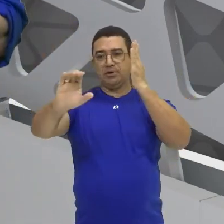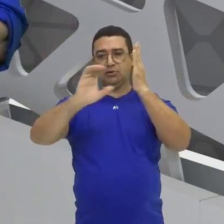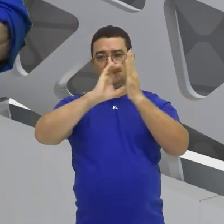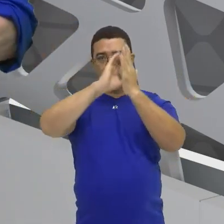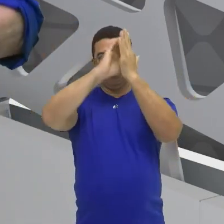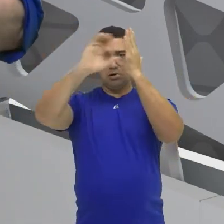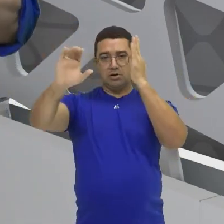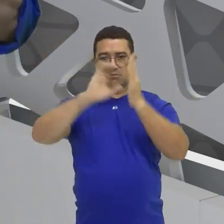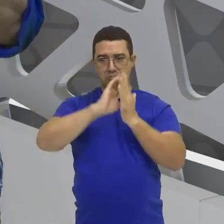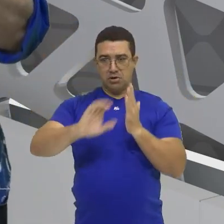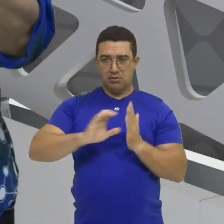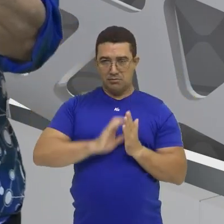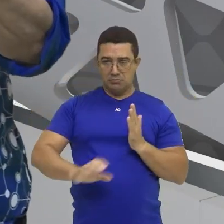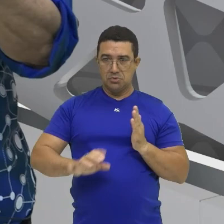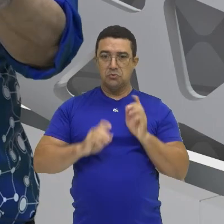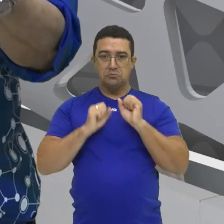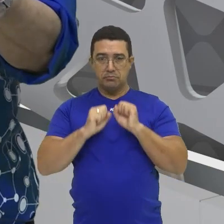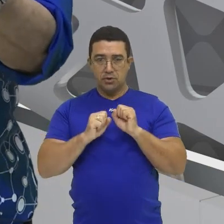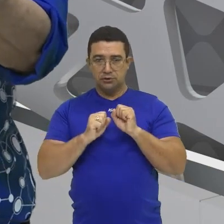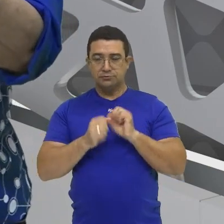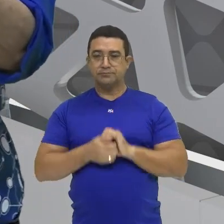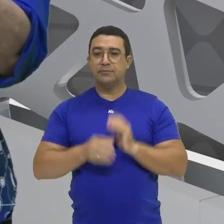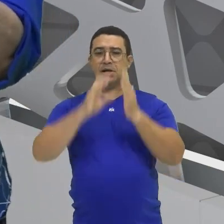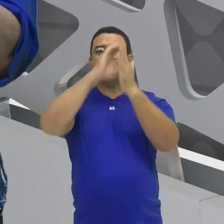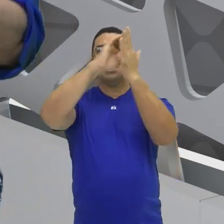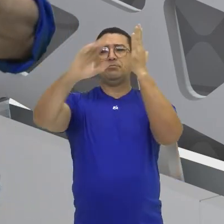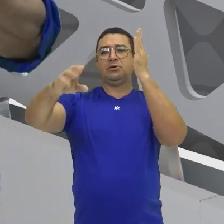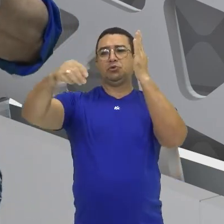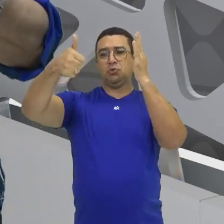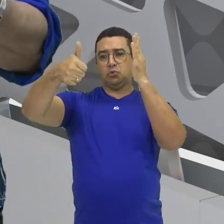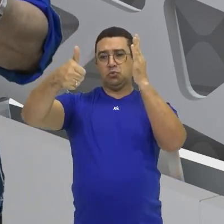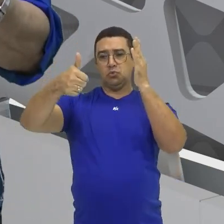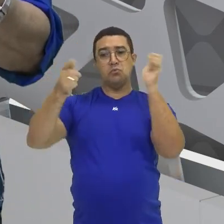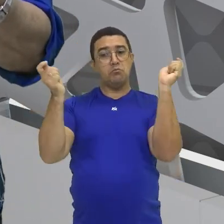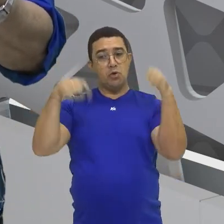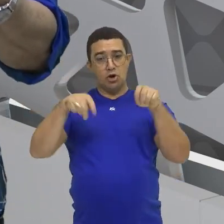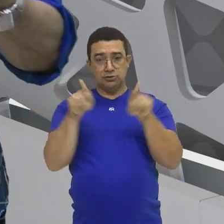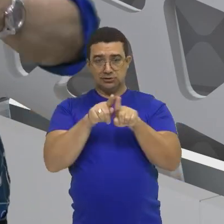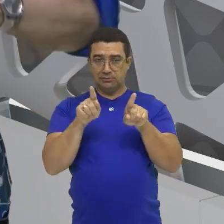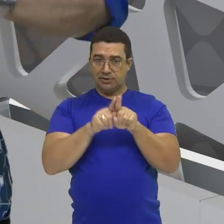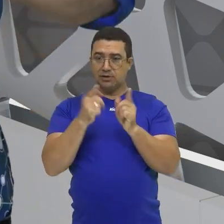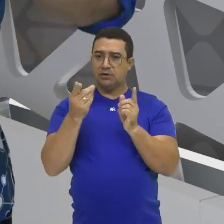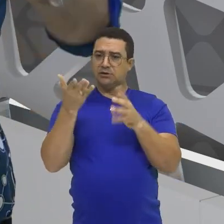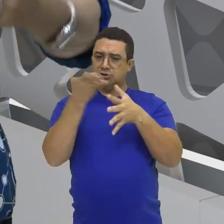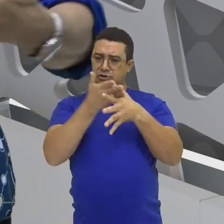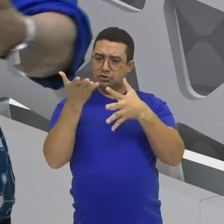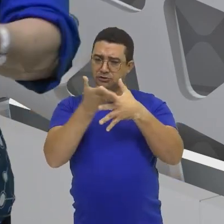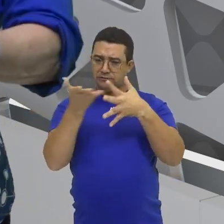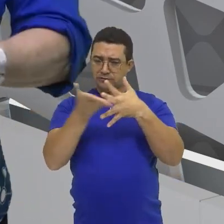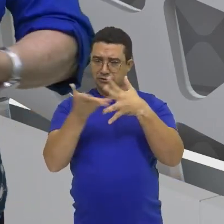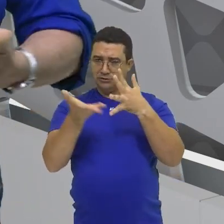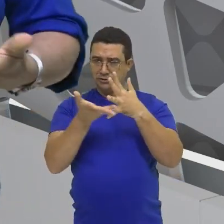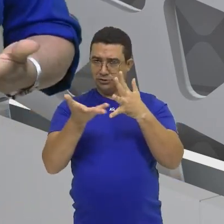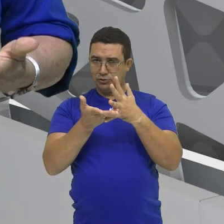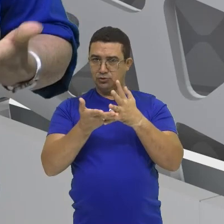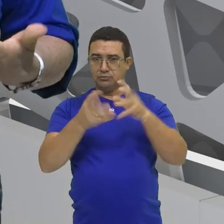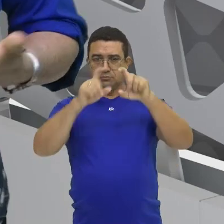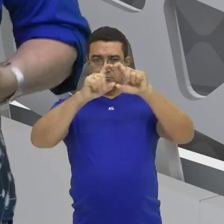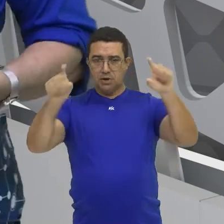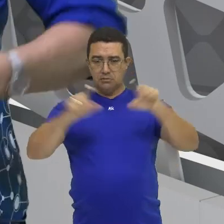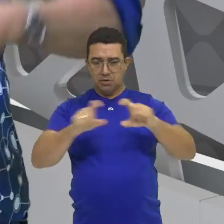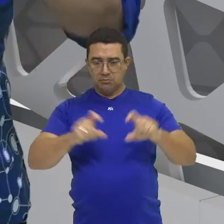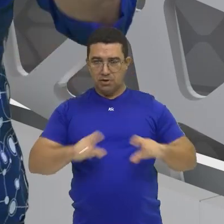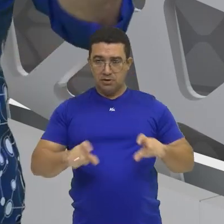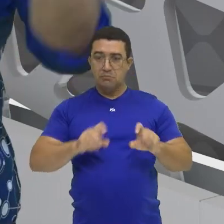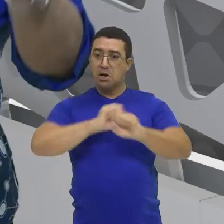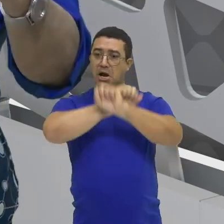o capítulo, além de ser, ele pode ser subdividido em seções, né? Para clarificar